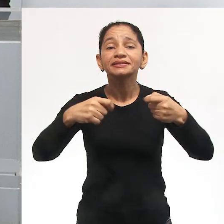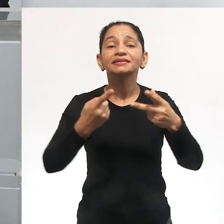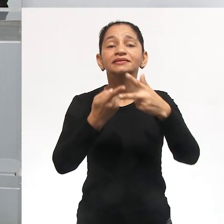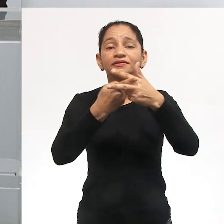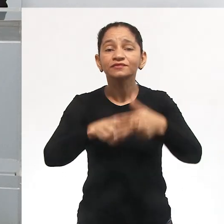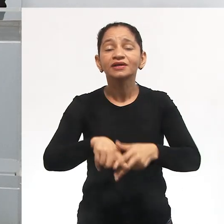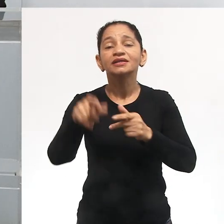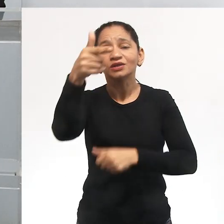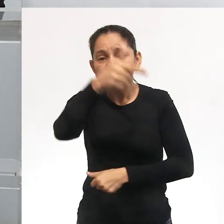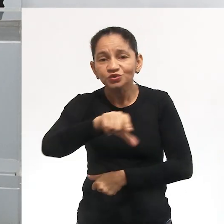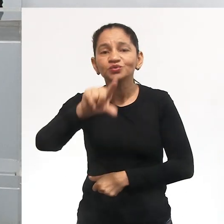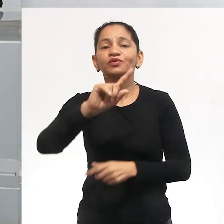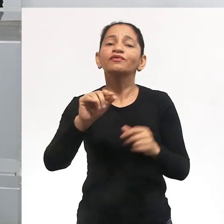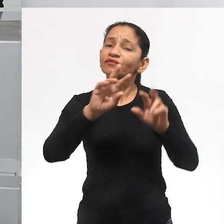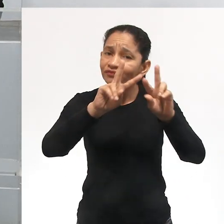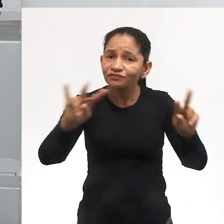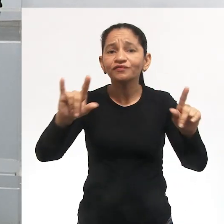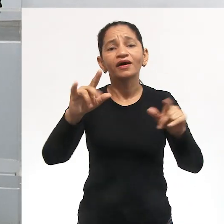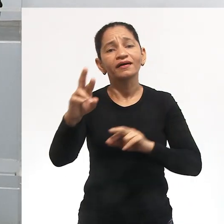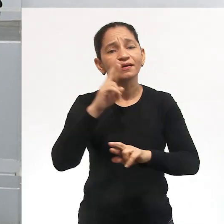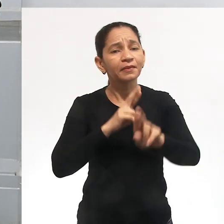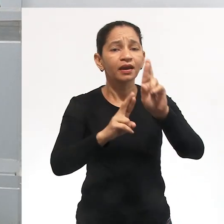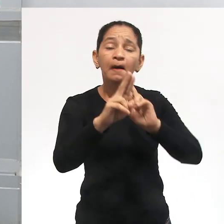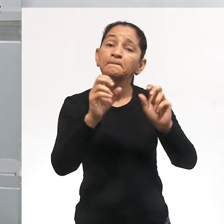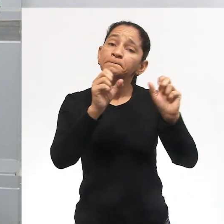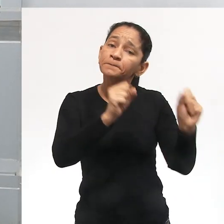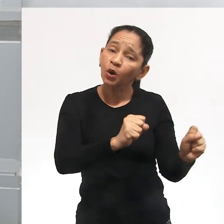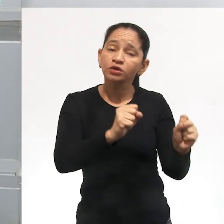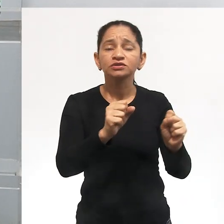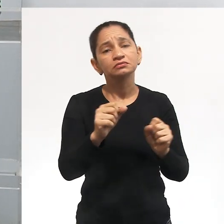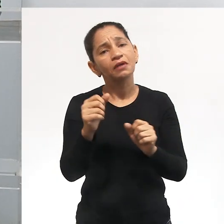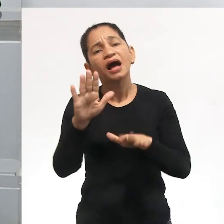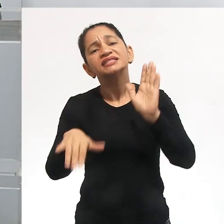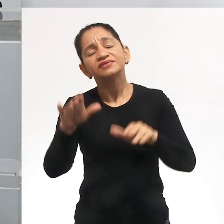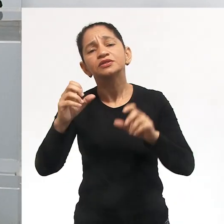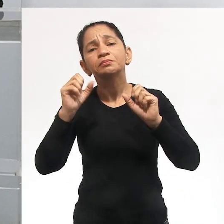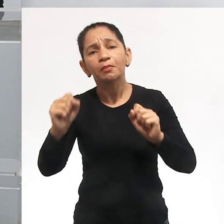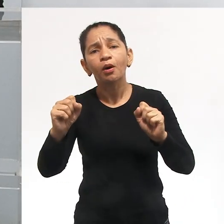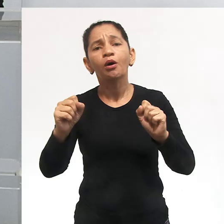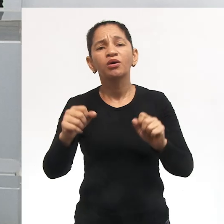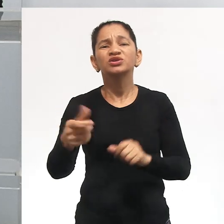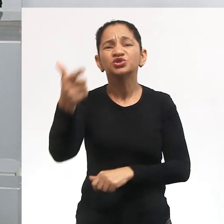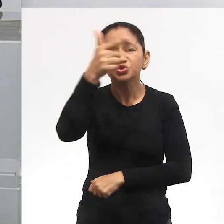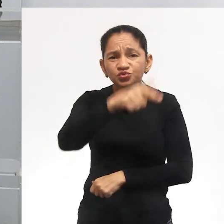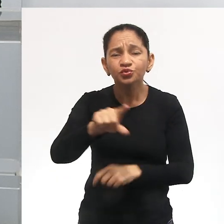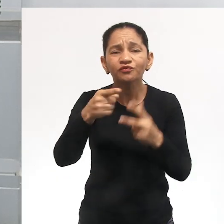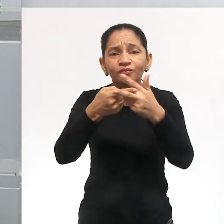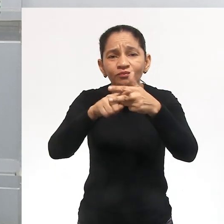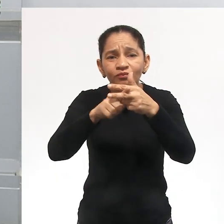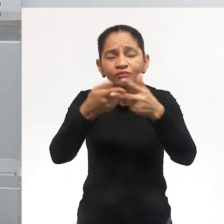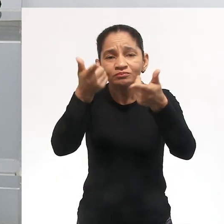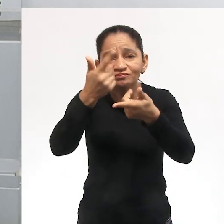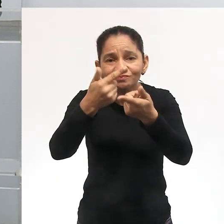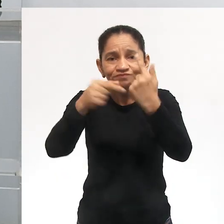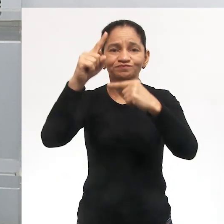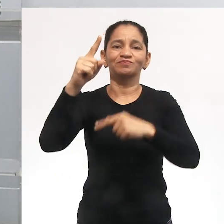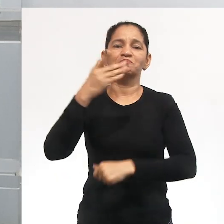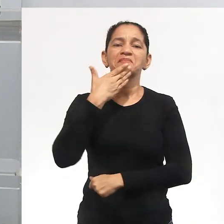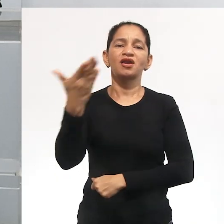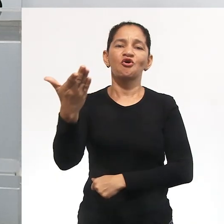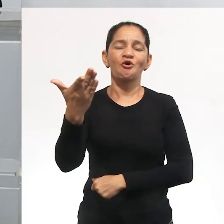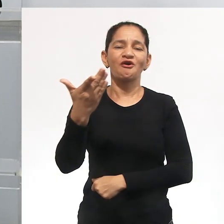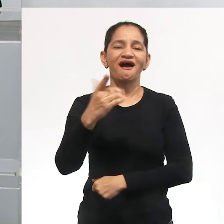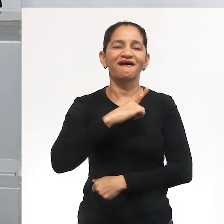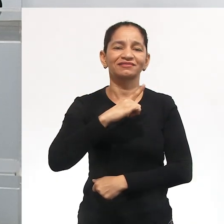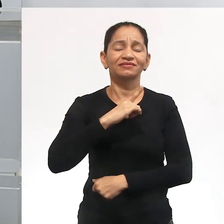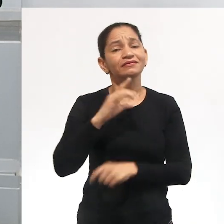se refazer a análise. Vai haver alteração? Pode. Pode haver a necessidade de se refinar? Pode,